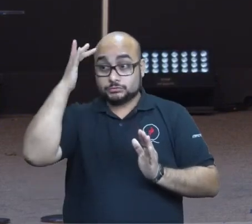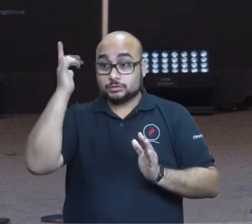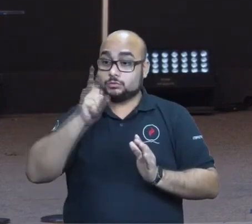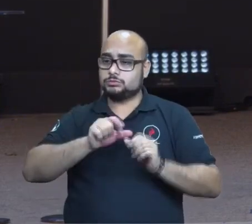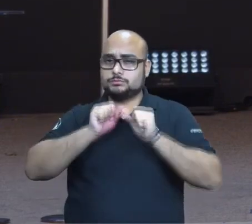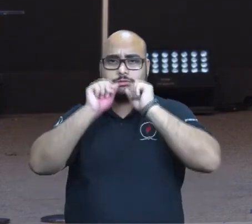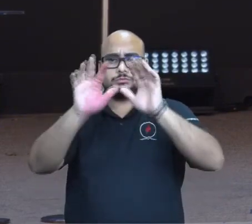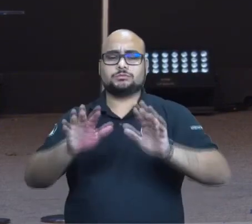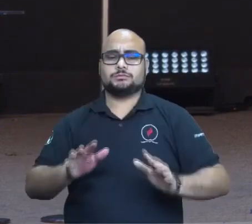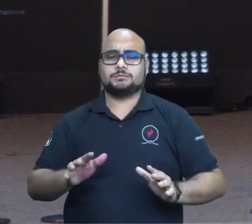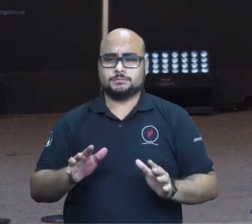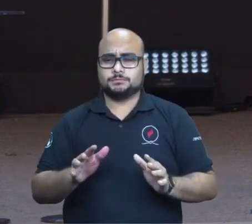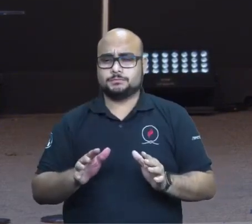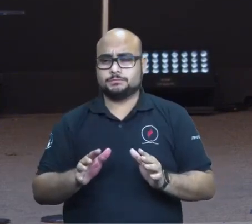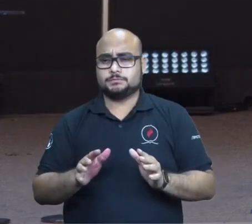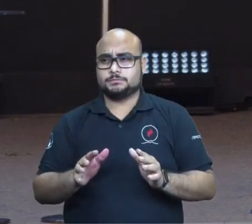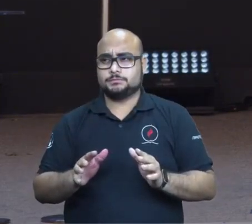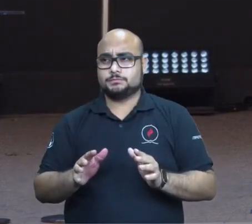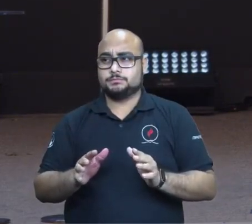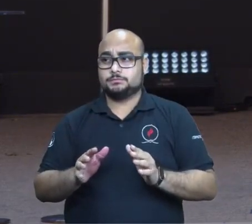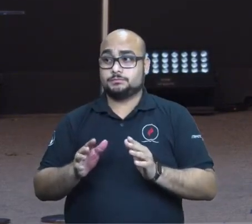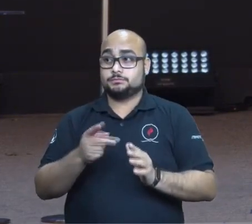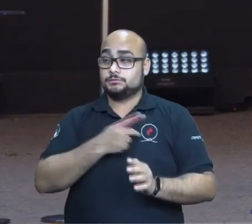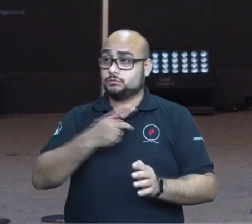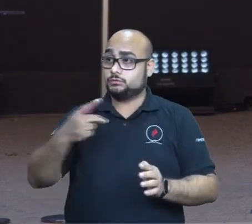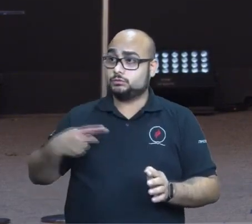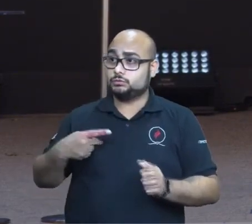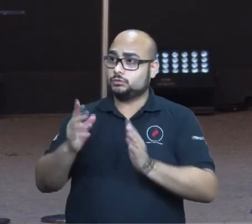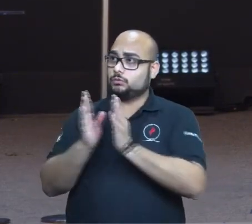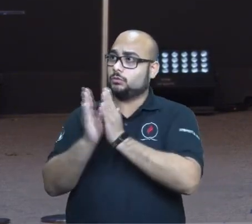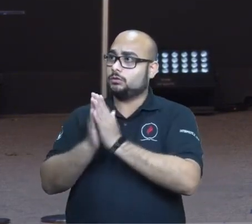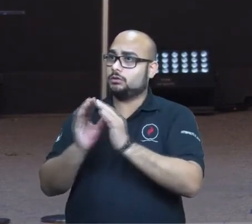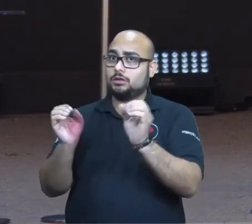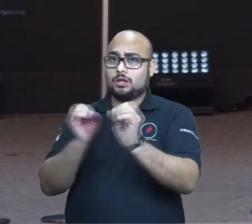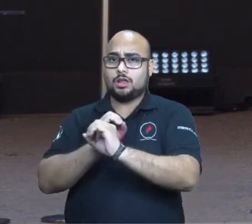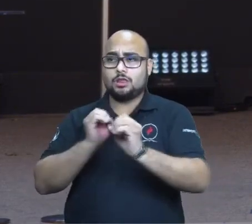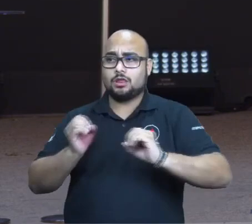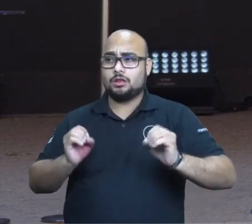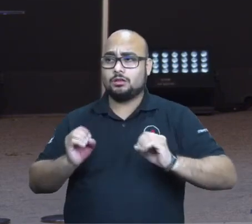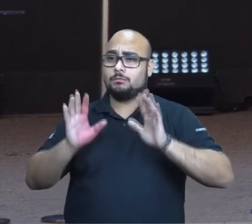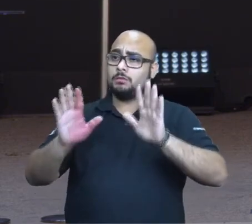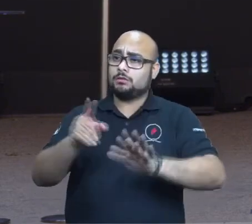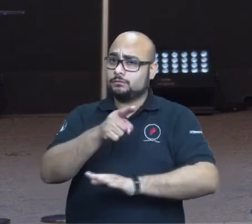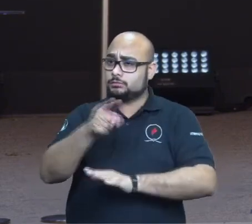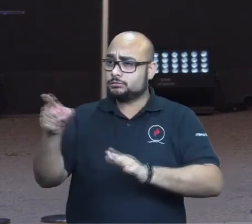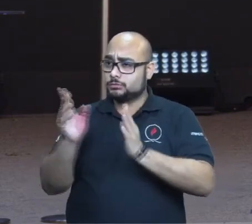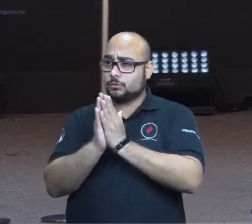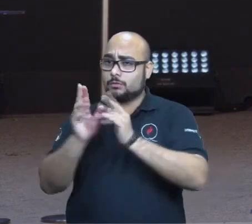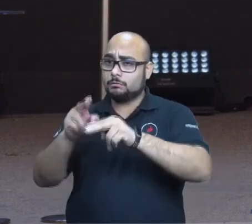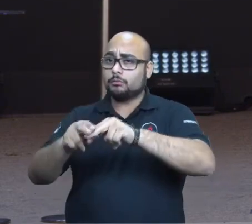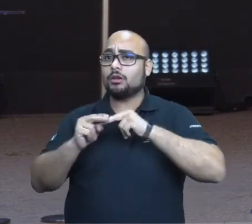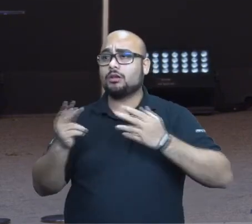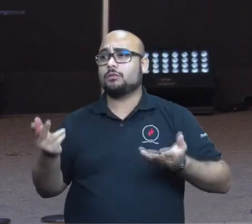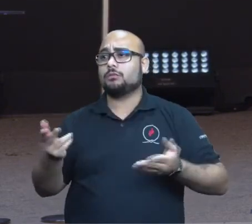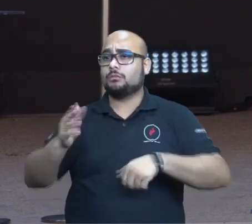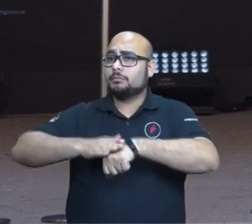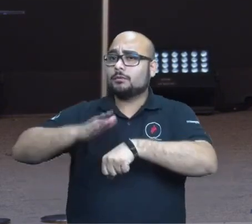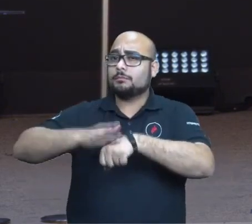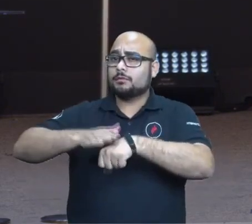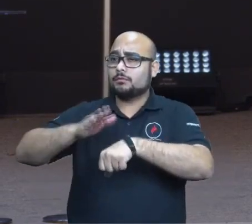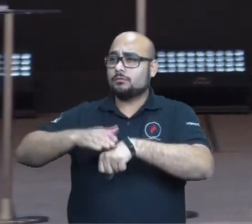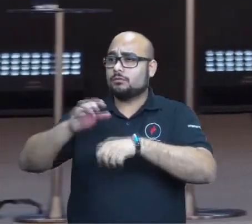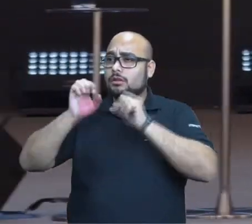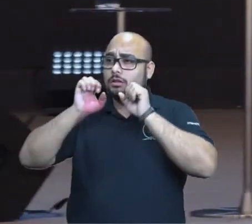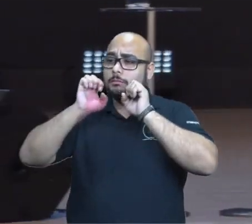pastor então nem vou orar e você só olha em seu benefício próprio assumir a posição